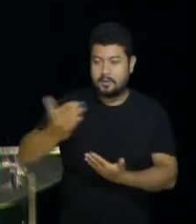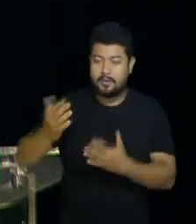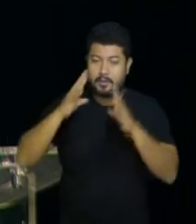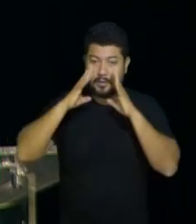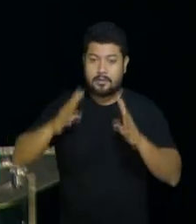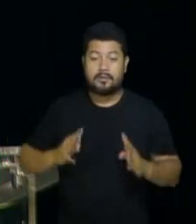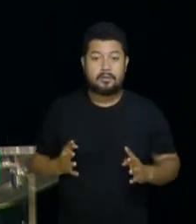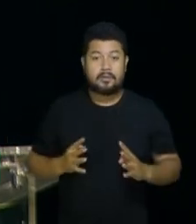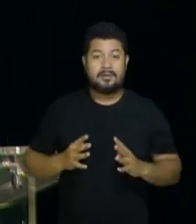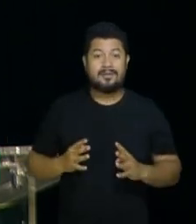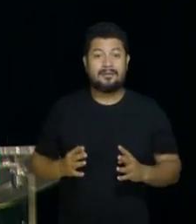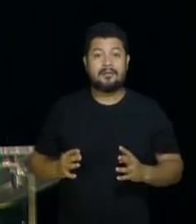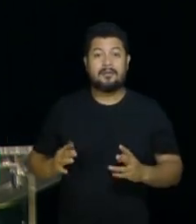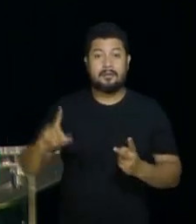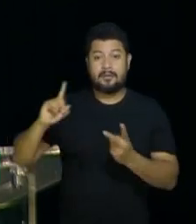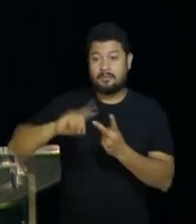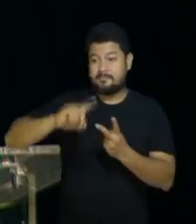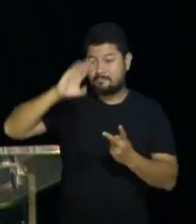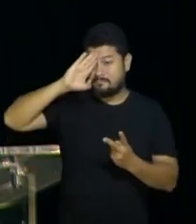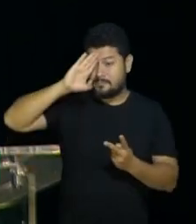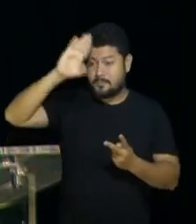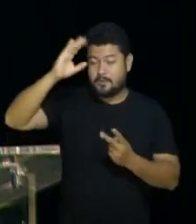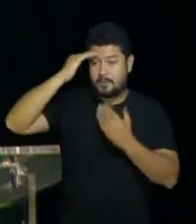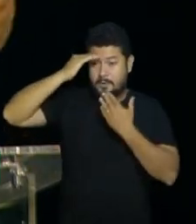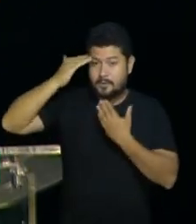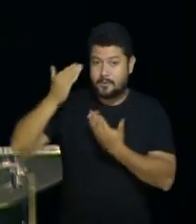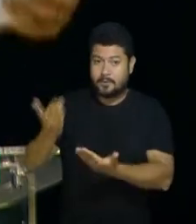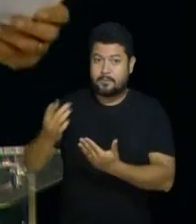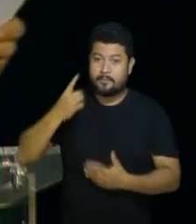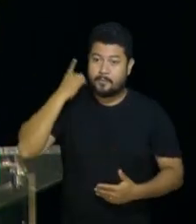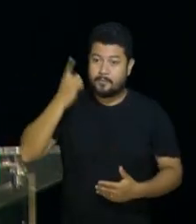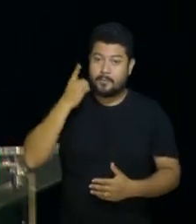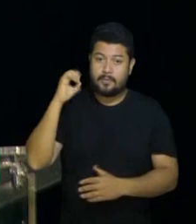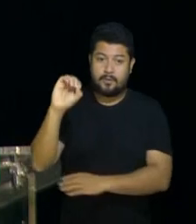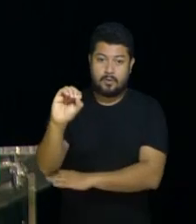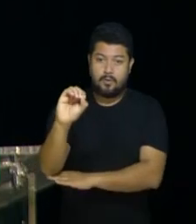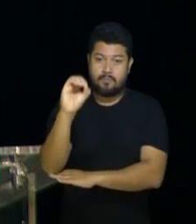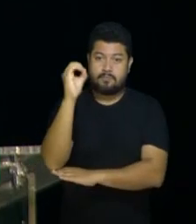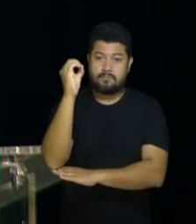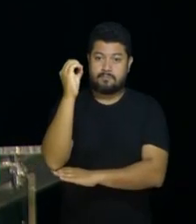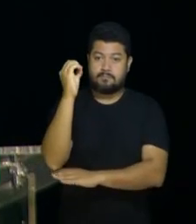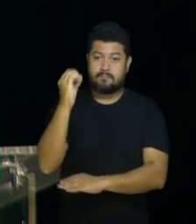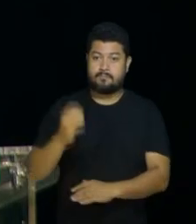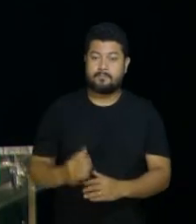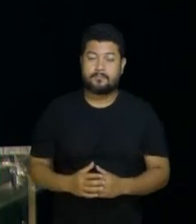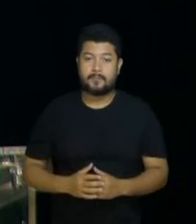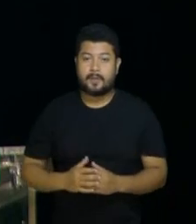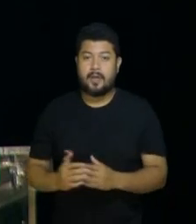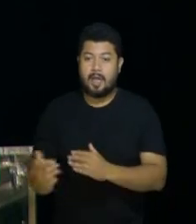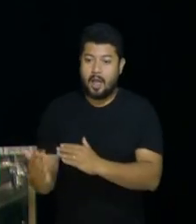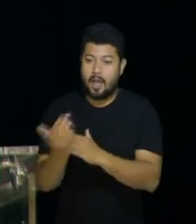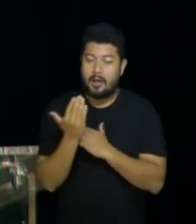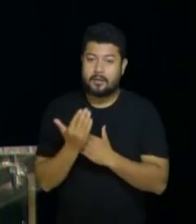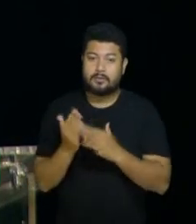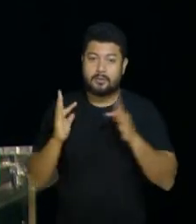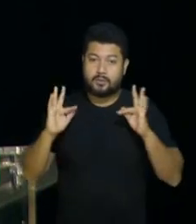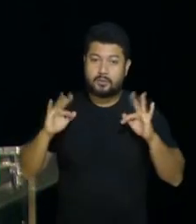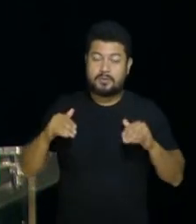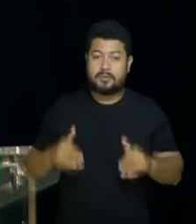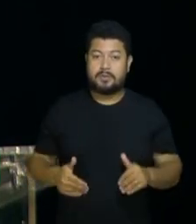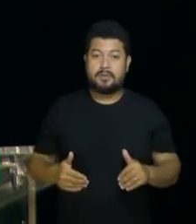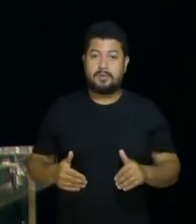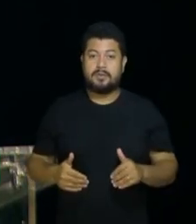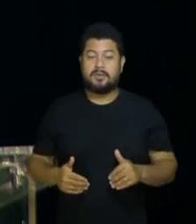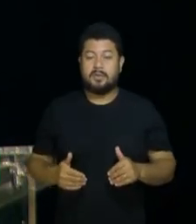agradecer principalmente ao nosso deputado Oscar, que trouxe essa oportunidade para nós. E para encerrar, eu quero deixar